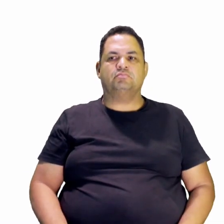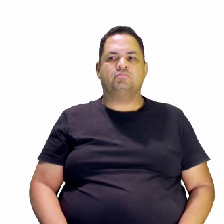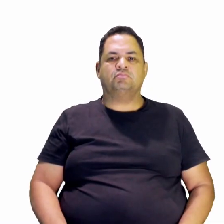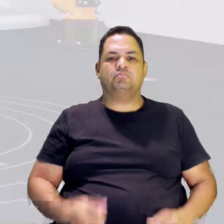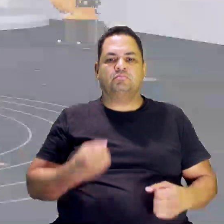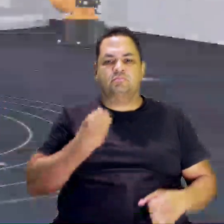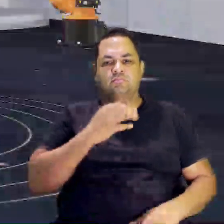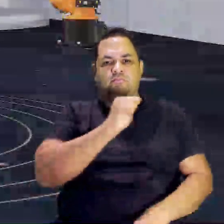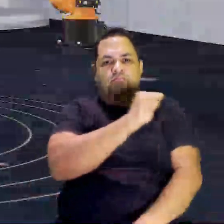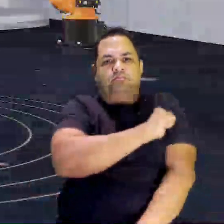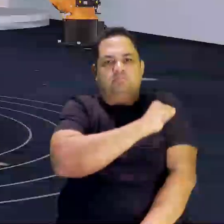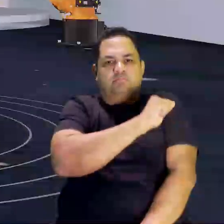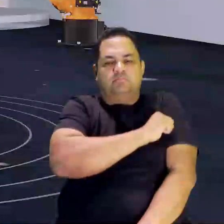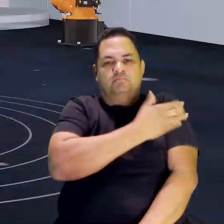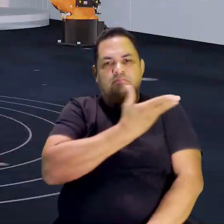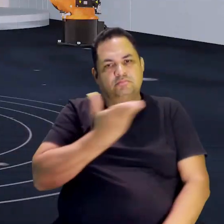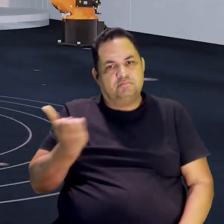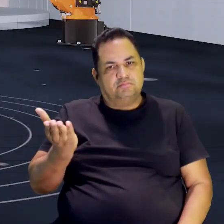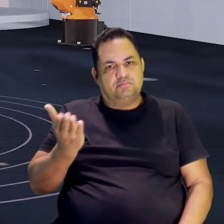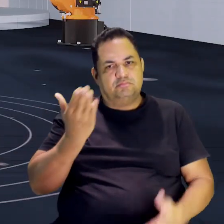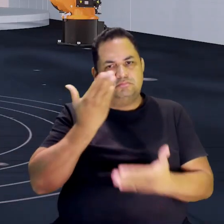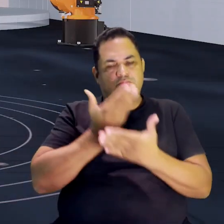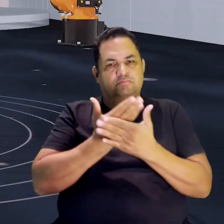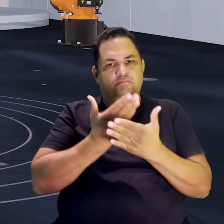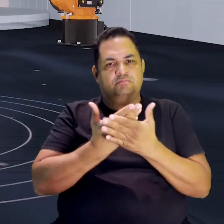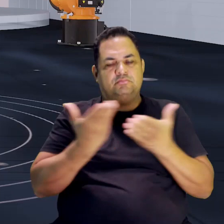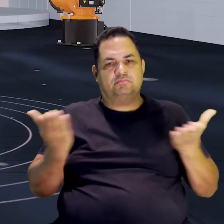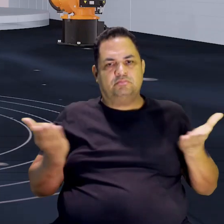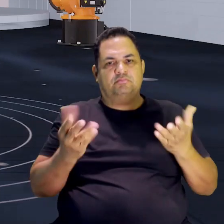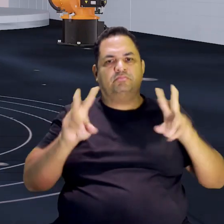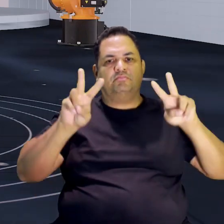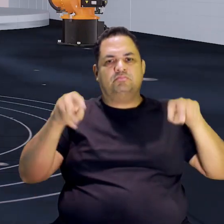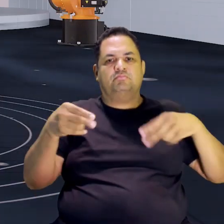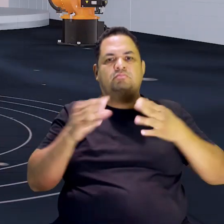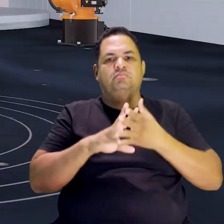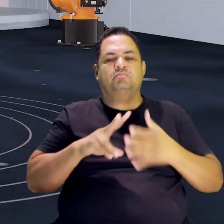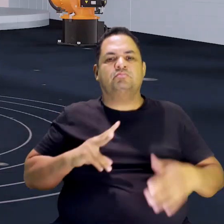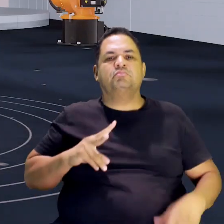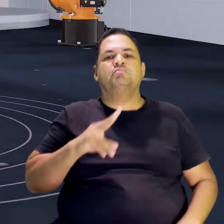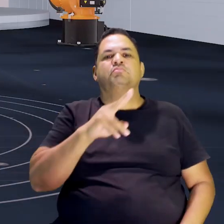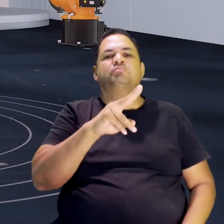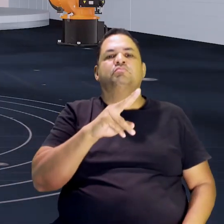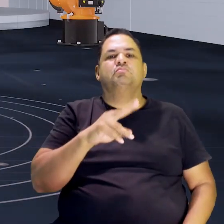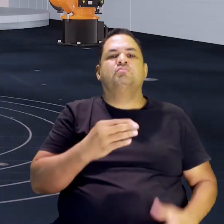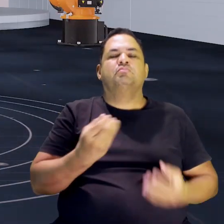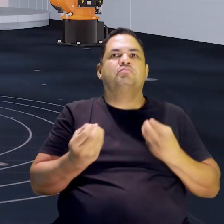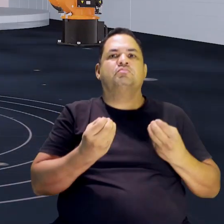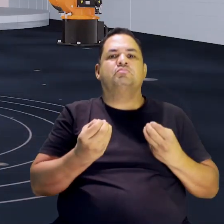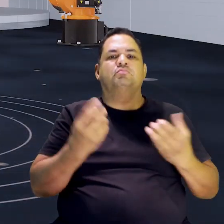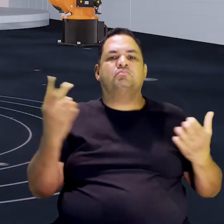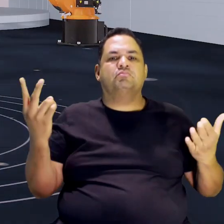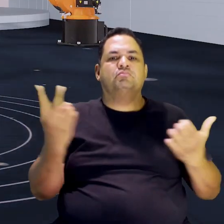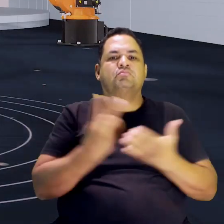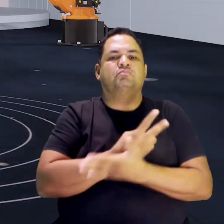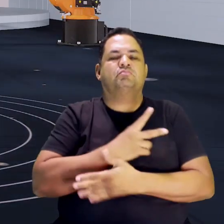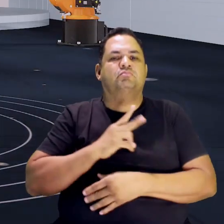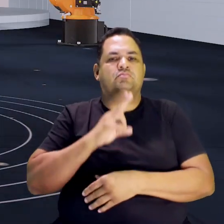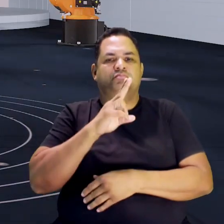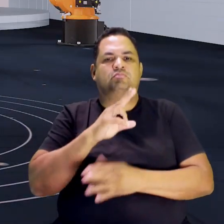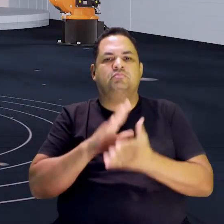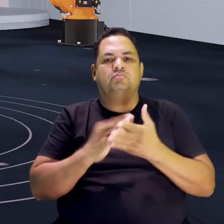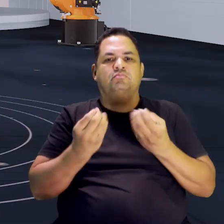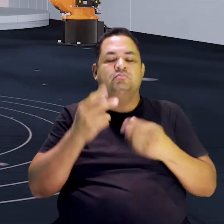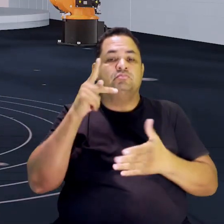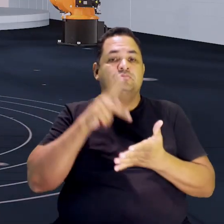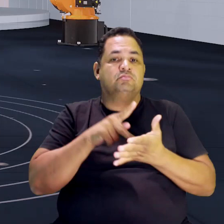Bom, pessoal, nossa aula hoje foi sobre força, como que as forças são aplicadas e,